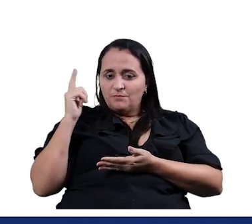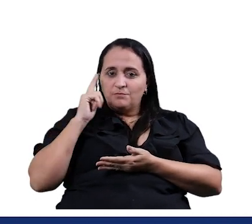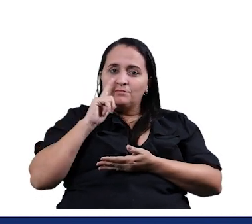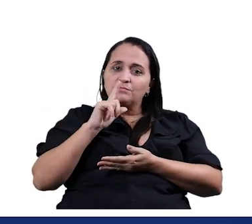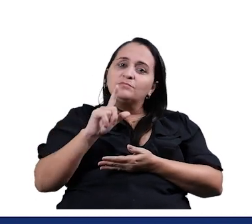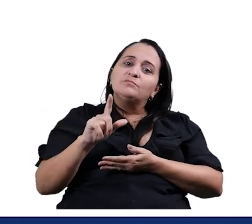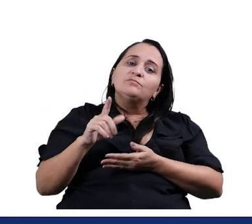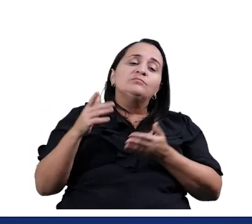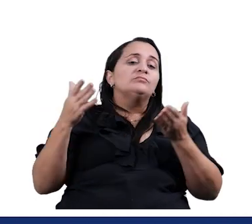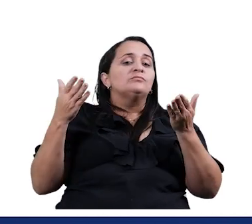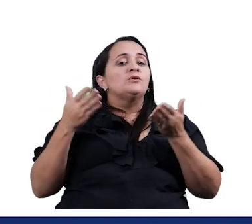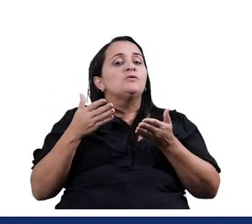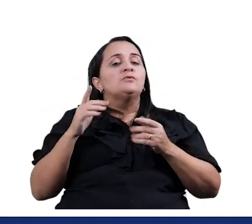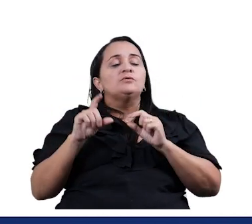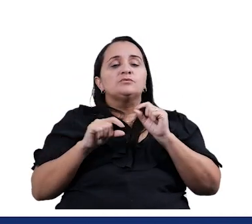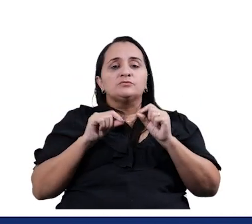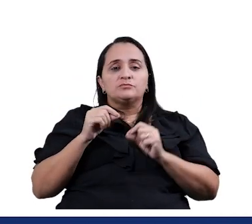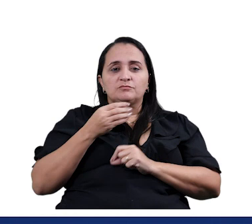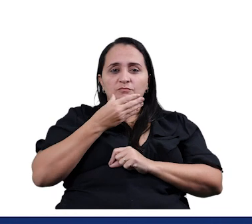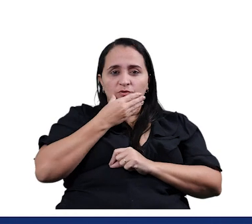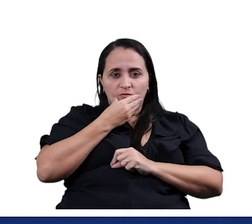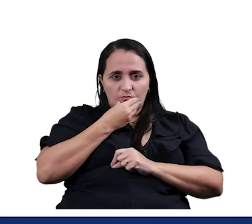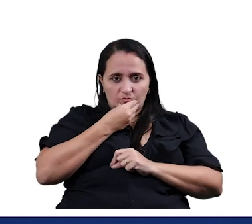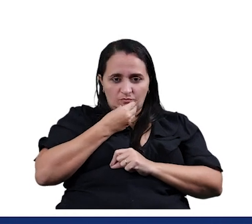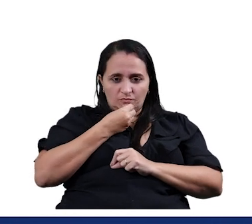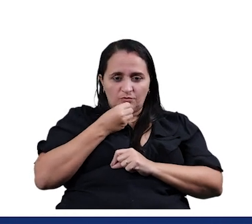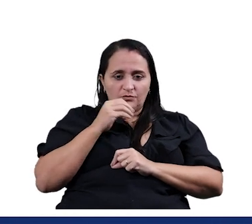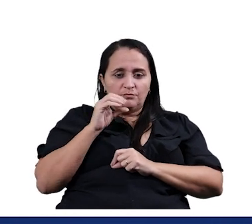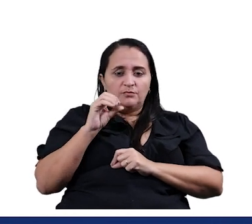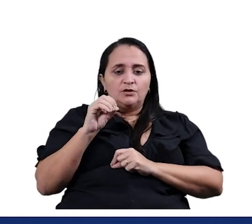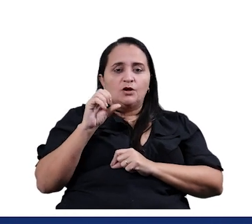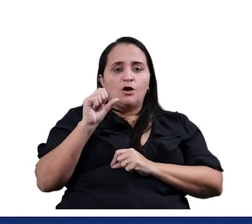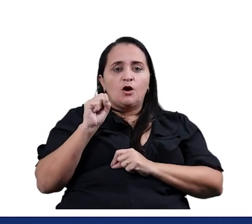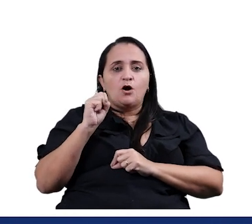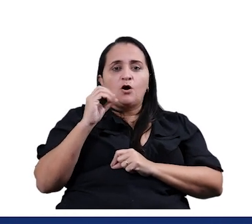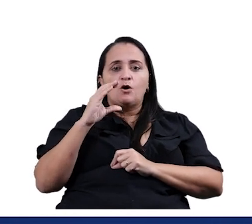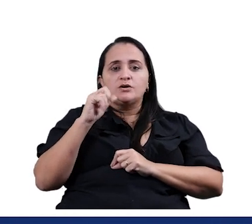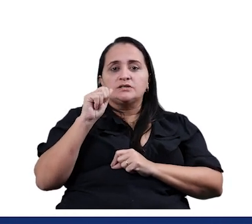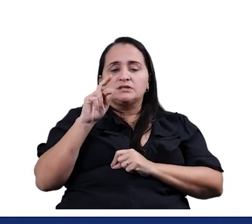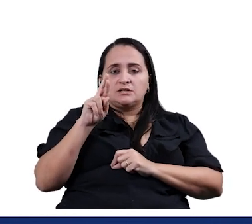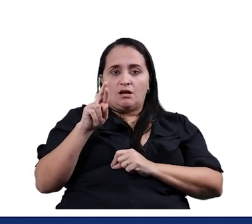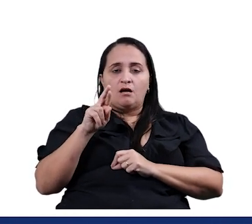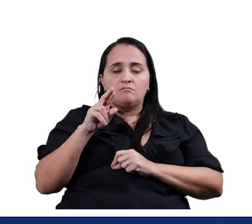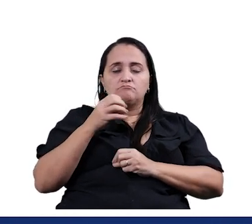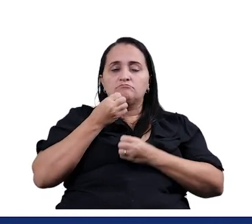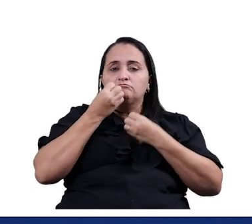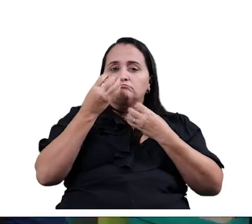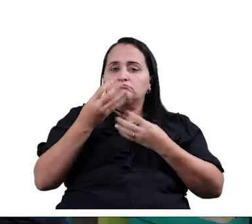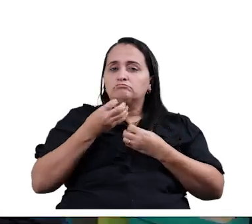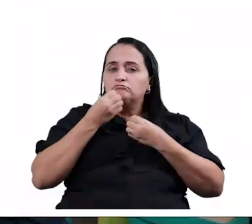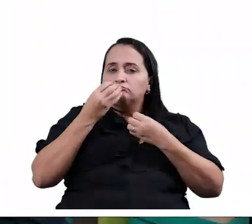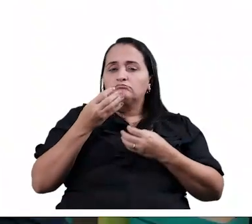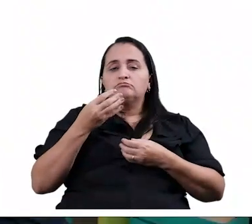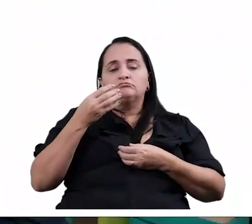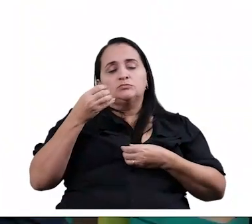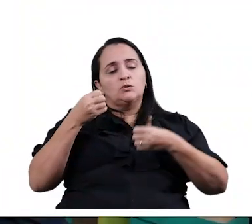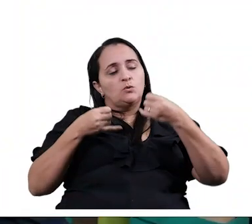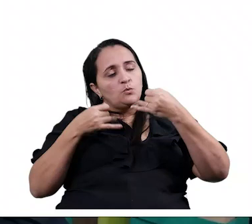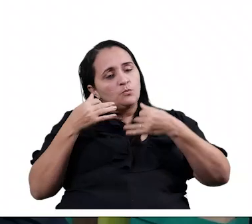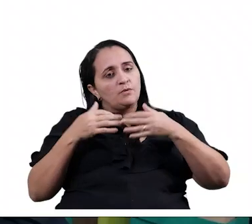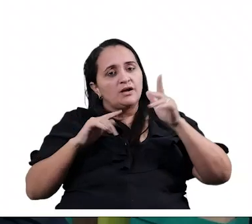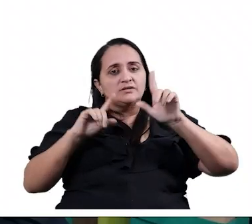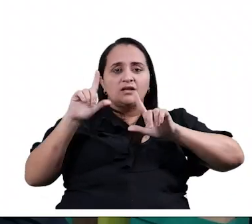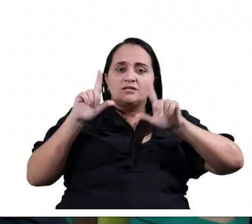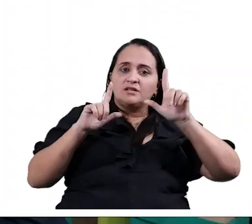blog em um portal de sucesso, além de trabalhar como comentarista de TV. O que será que ele deve